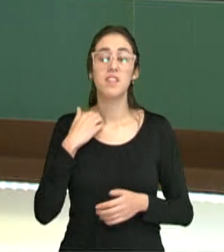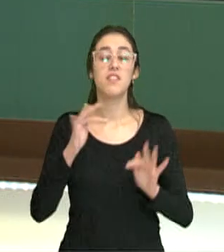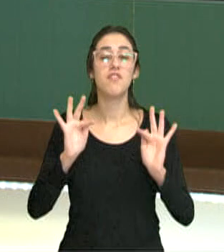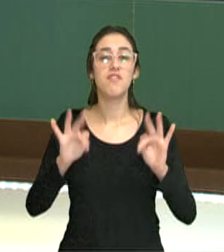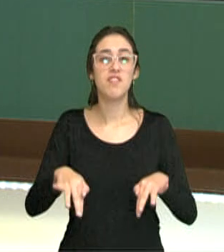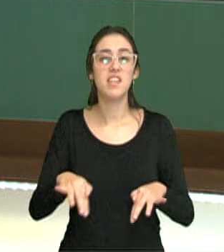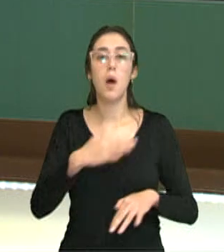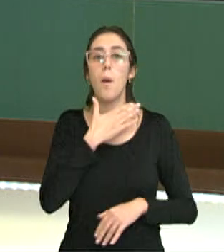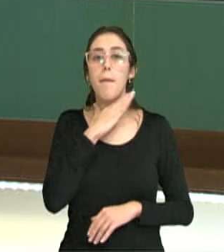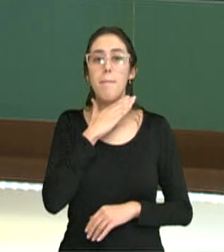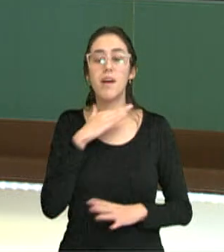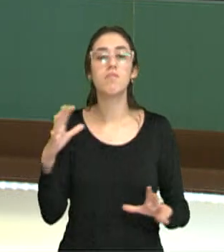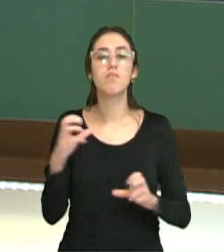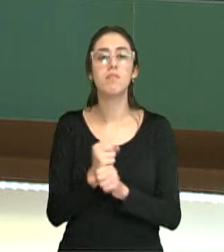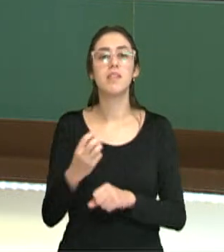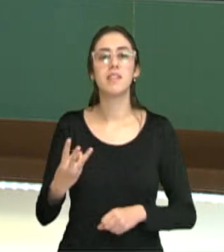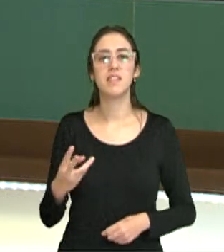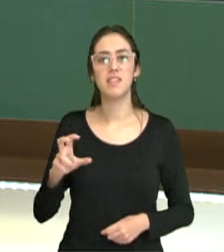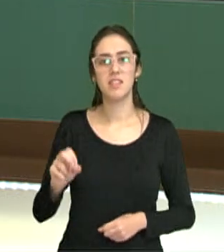março, R$